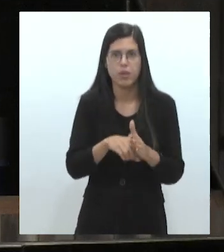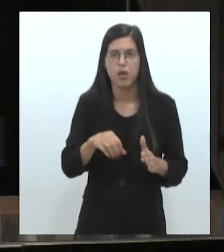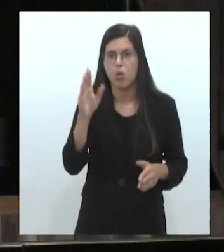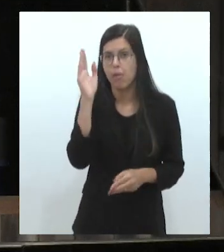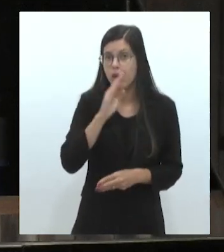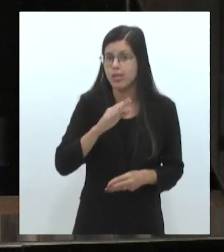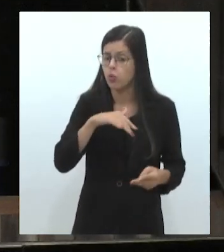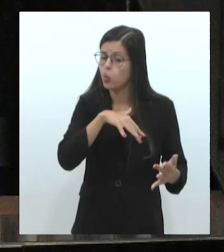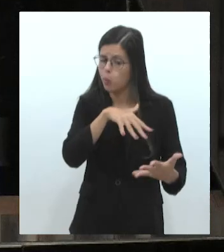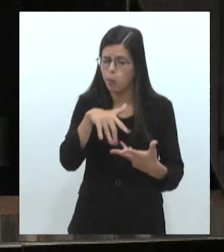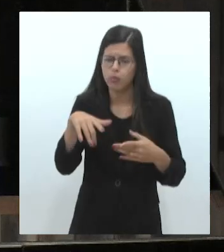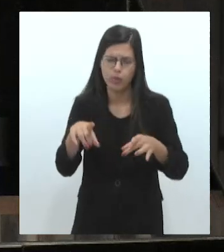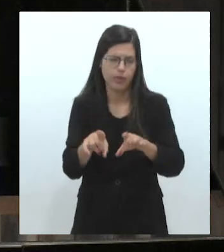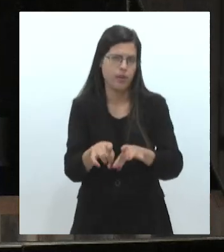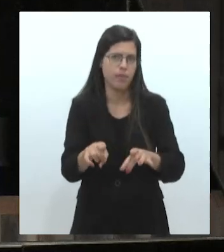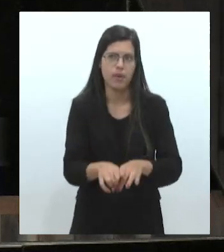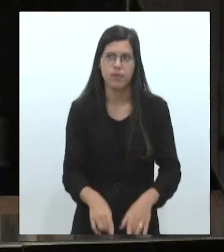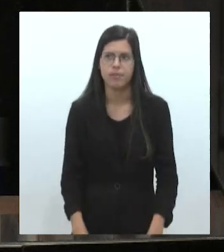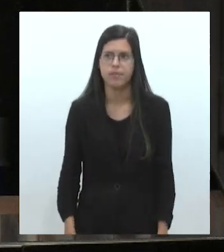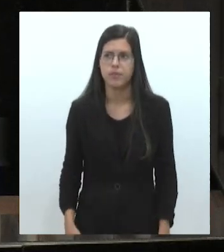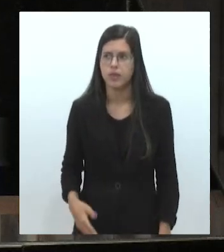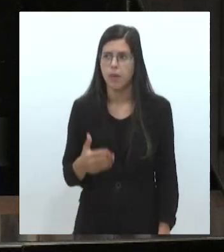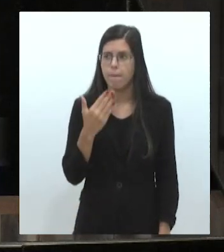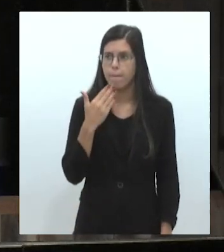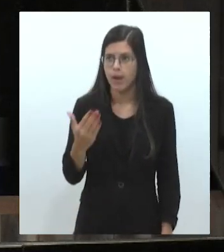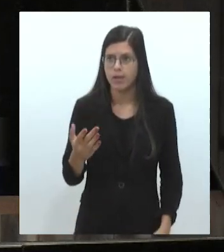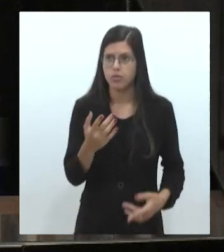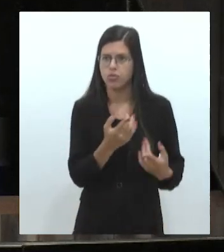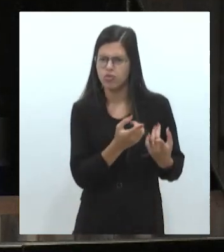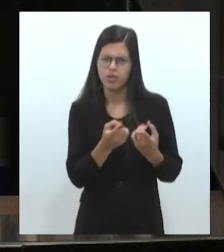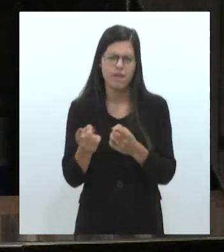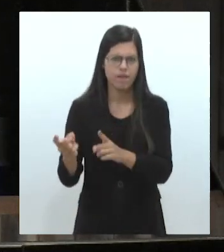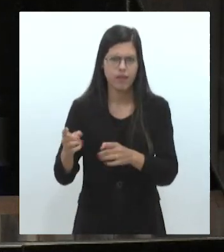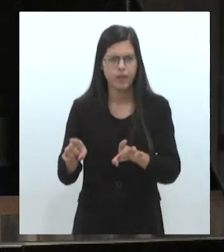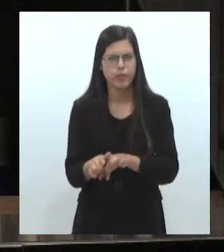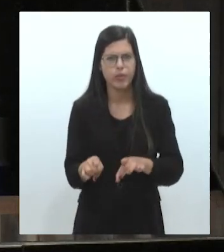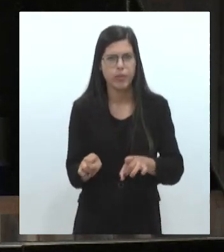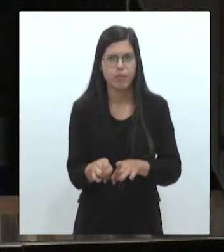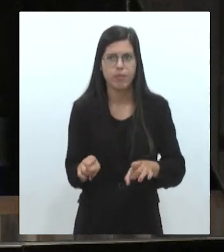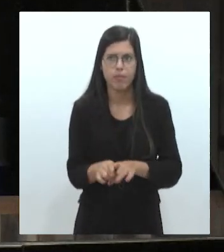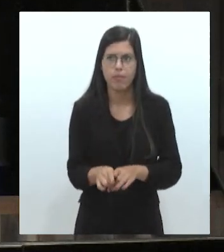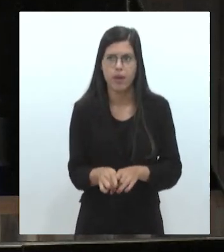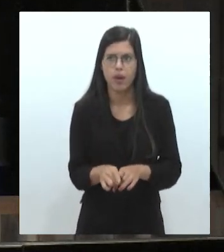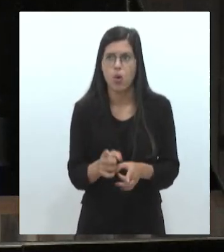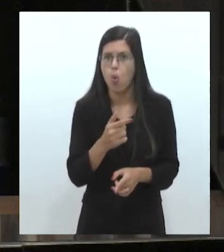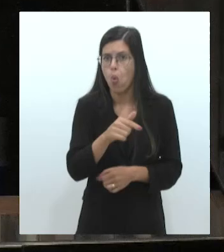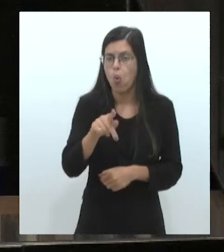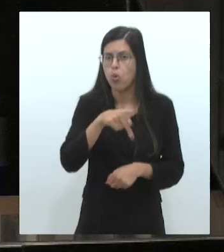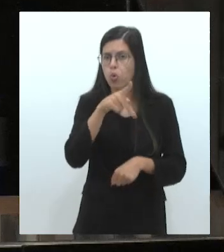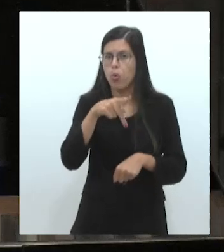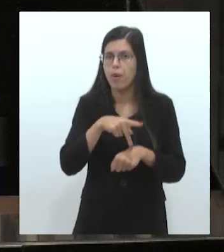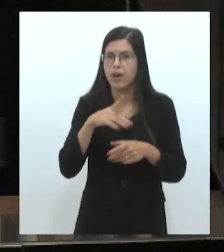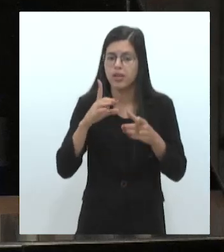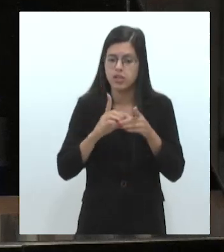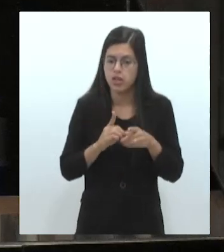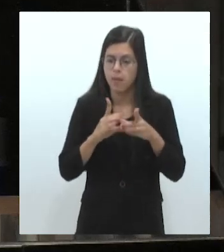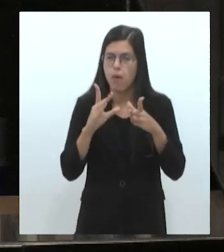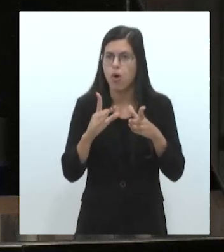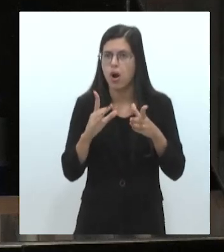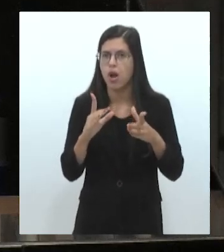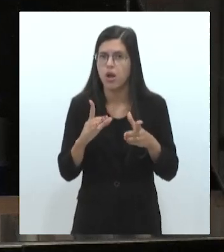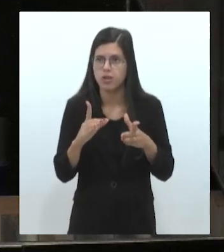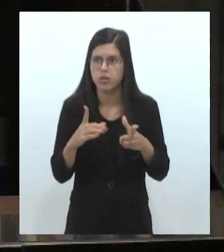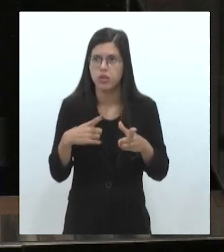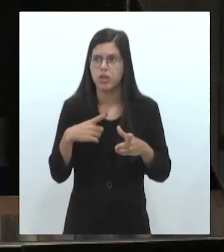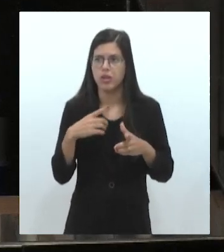todo. Peço aqui, desafio a qualquer um, trazer algum outro país democrático que